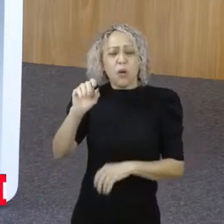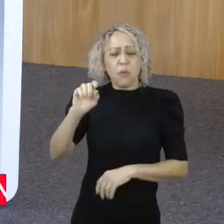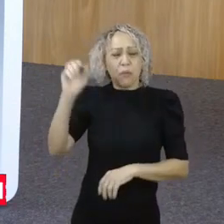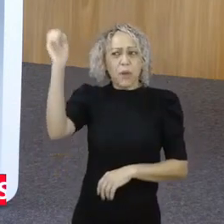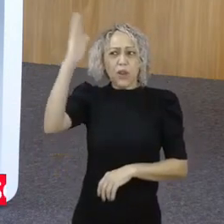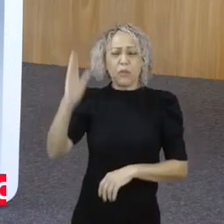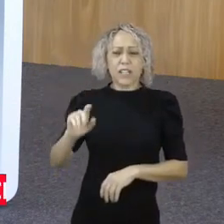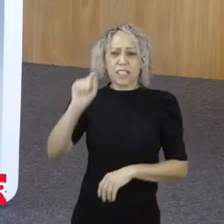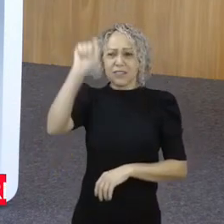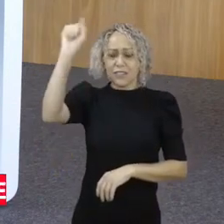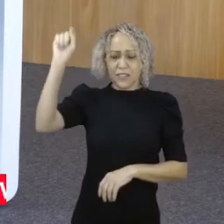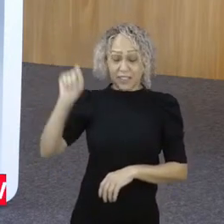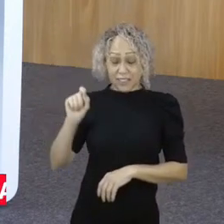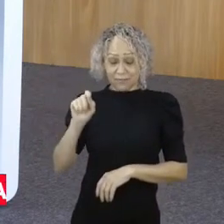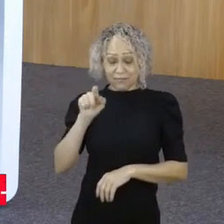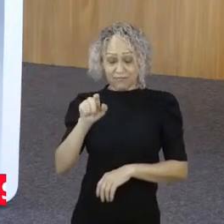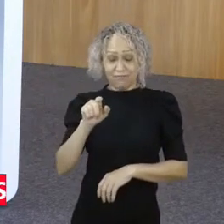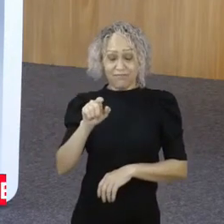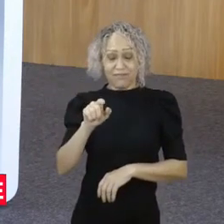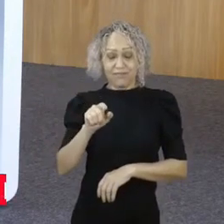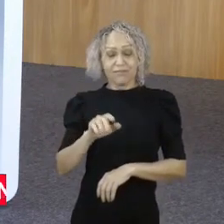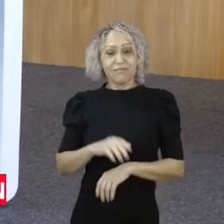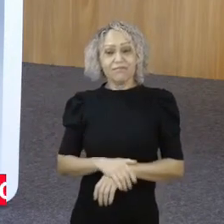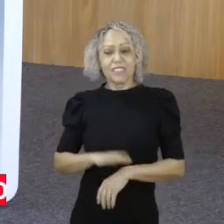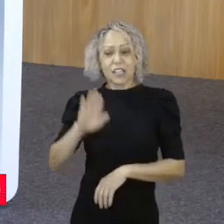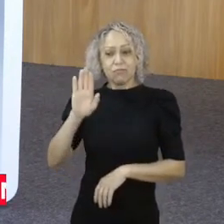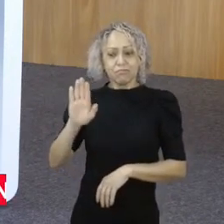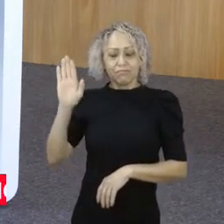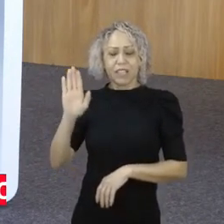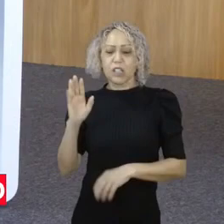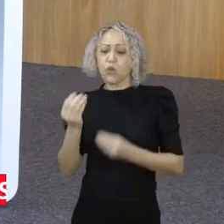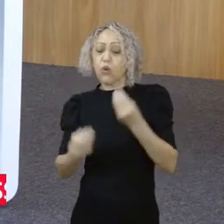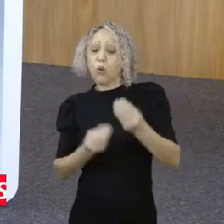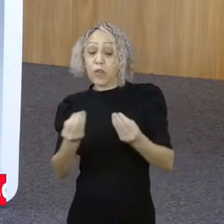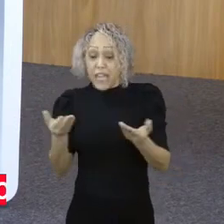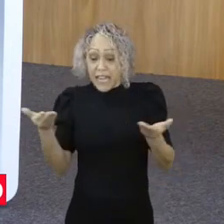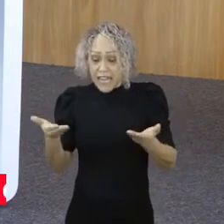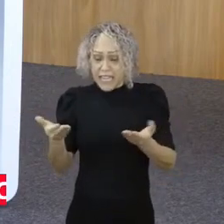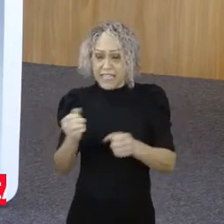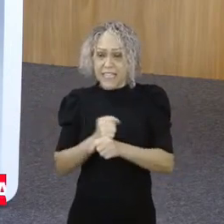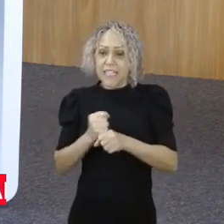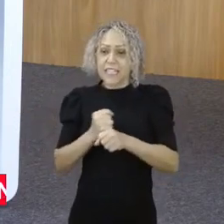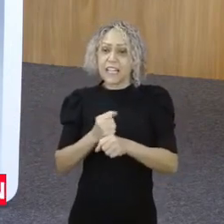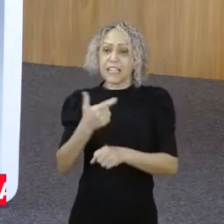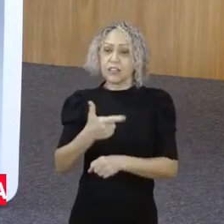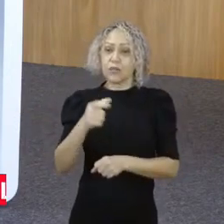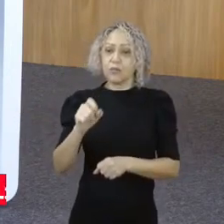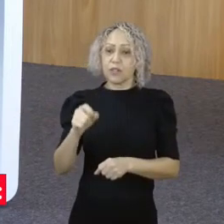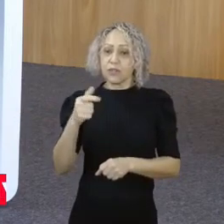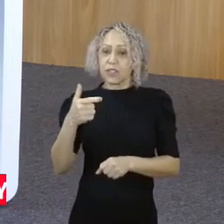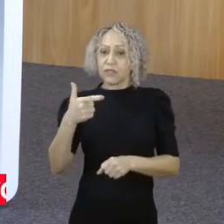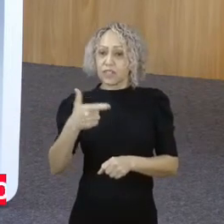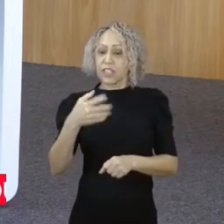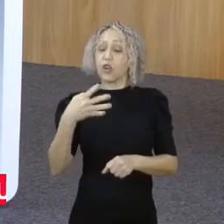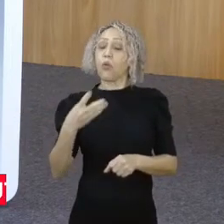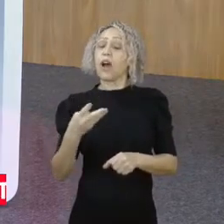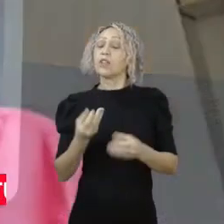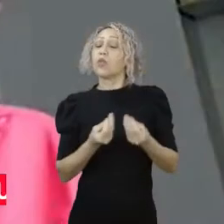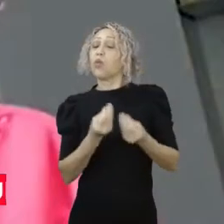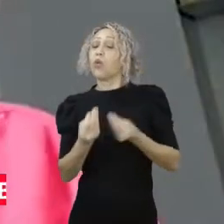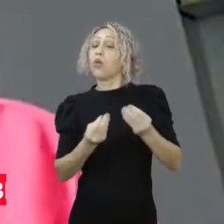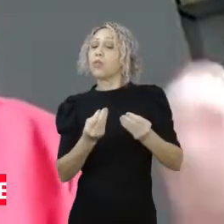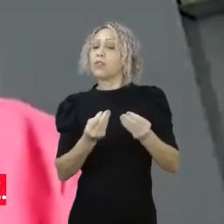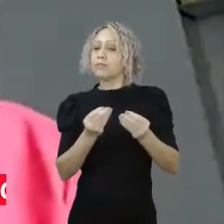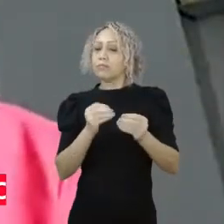plataforma Candidate-se para as eleições deste ano. Bom, mais uma vez, um forte abraço a todos